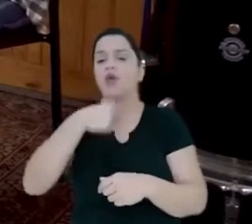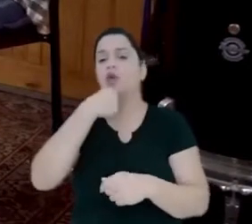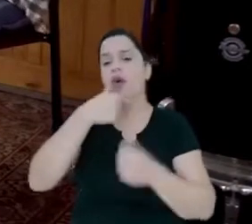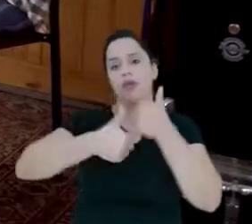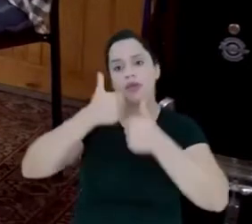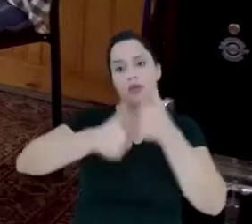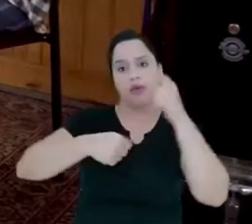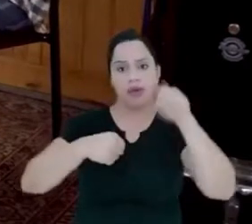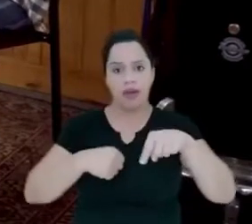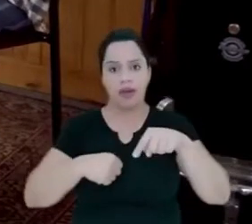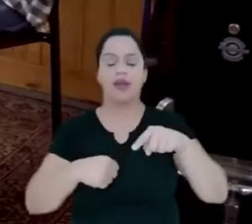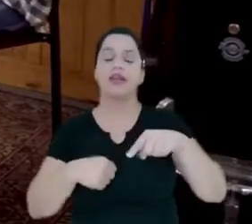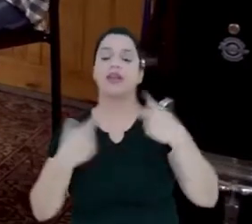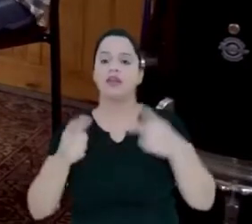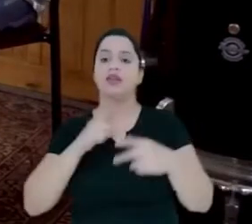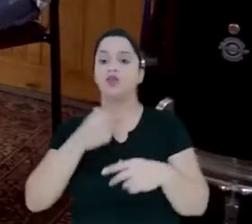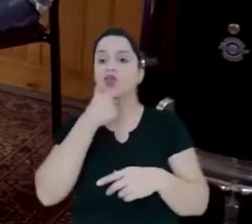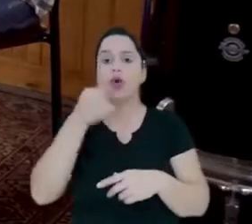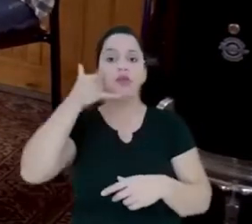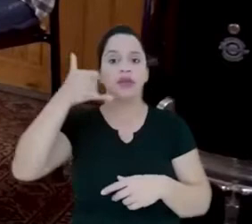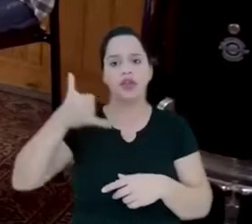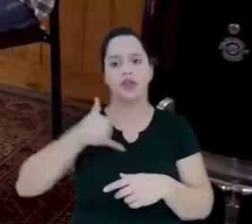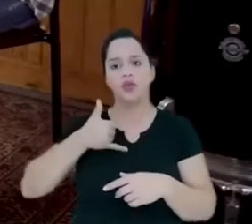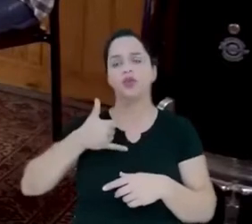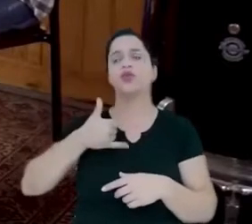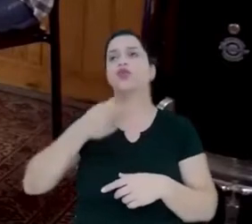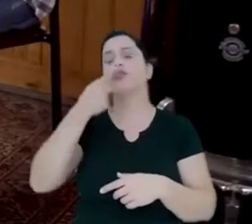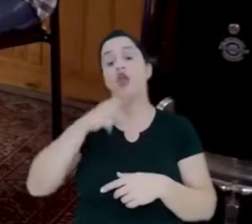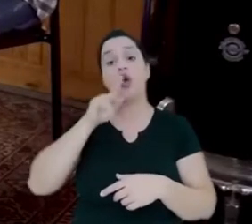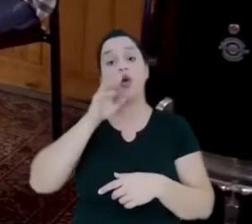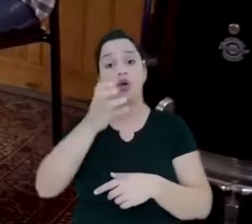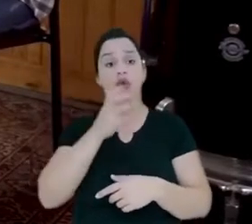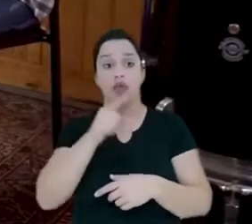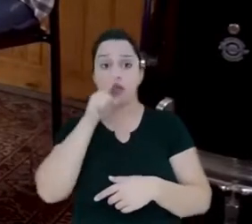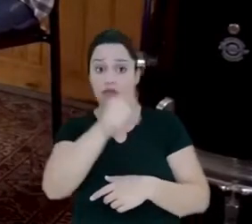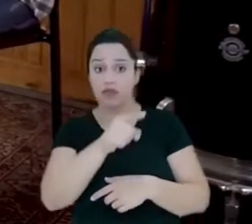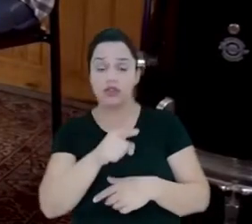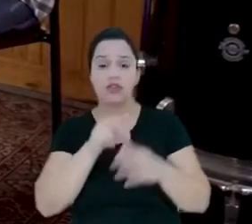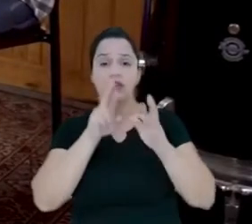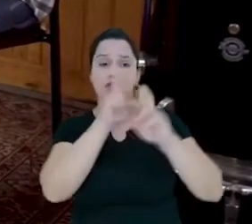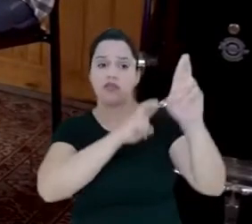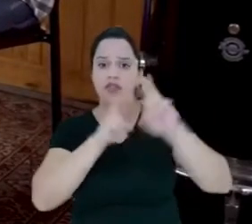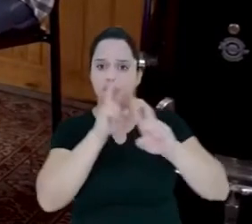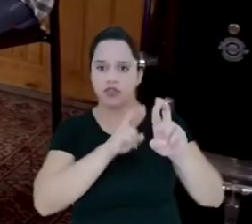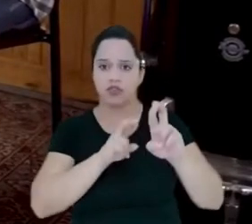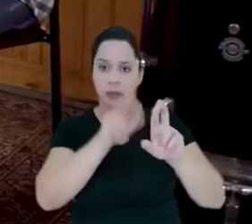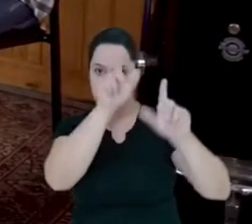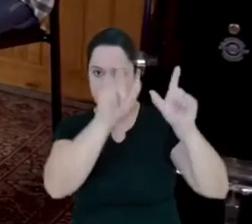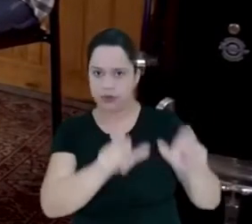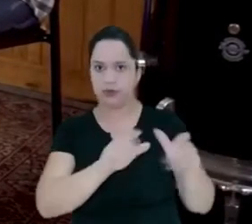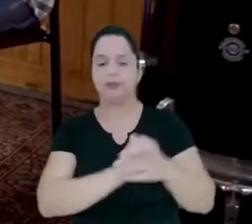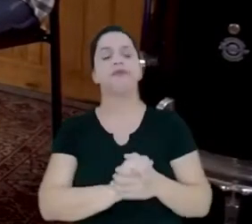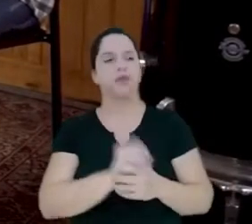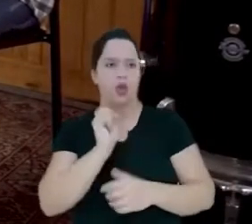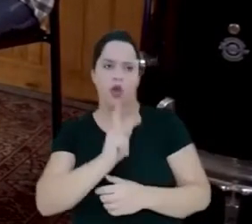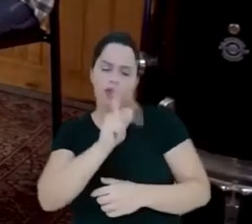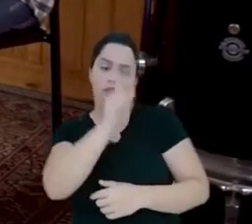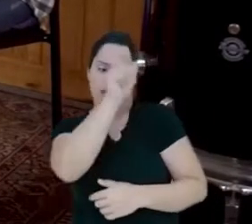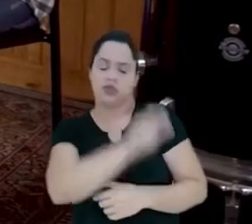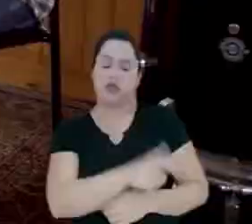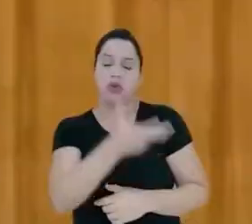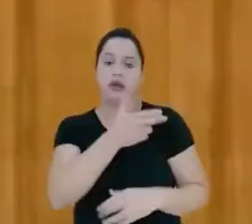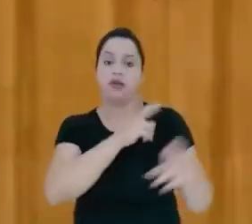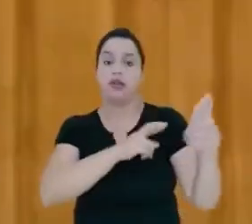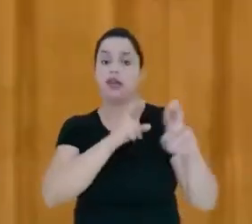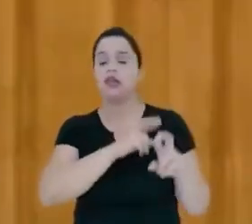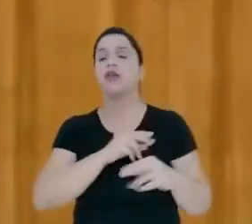cara do futebol? Já tá meio confuso. Teve um cara que me ligou uma vez e falou assim, Patrícia, eu quero que você investigue uma pessoa. Deu, tá bom, você quer que investigue